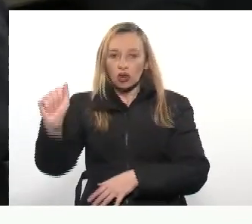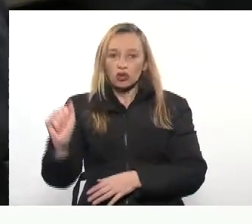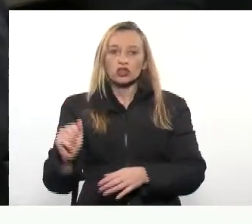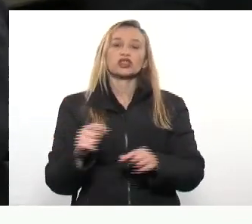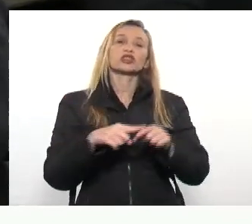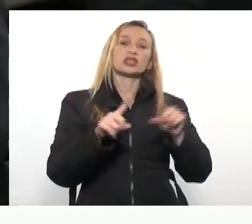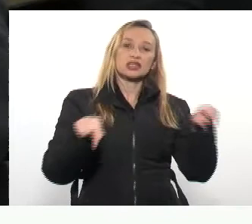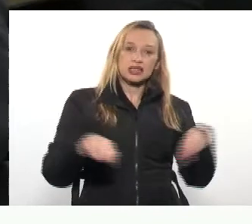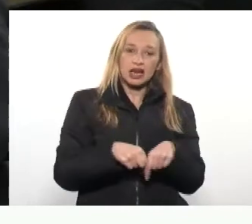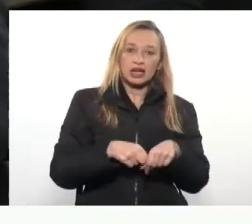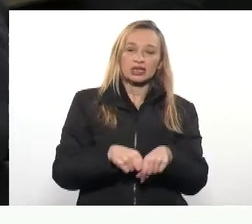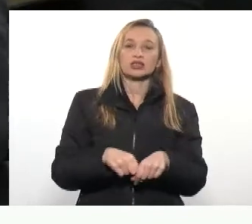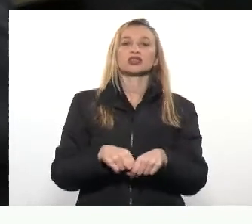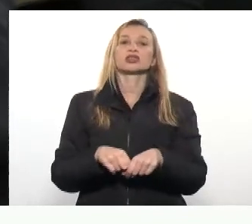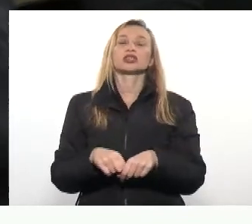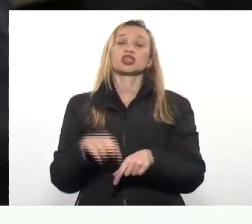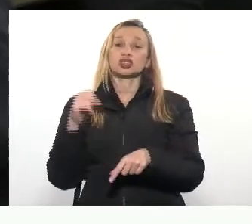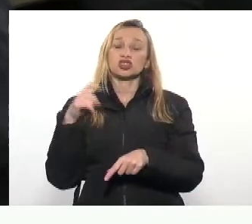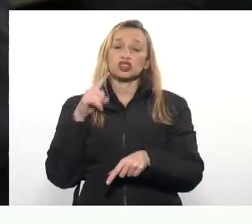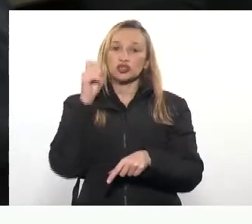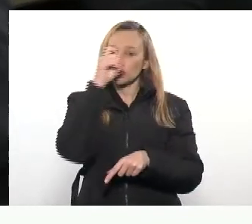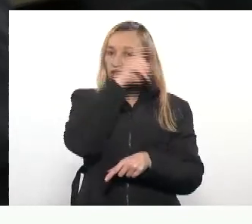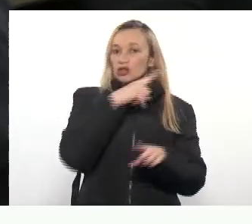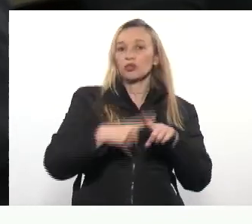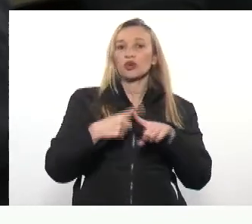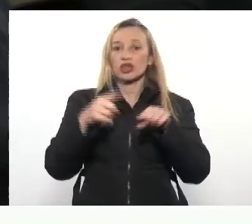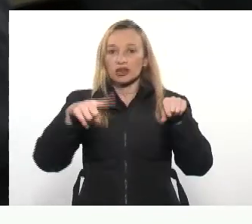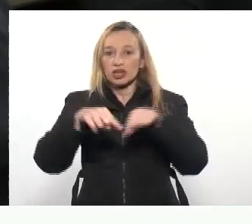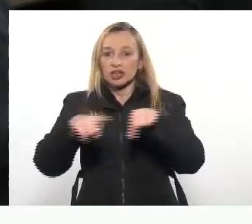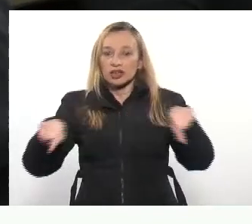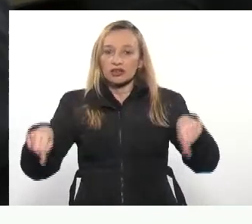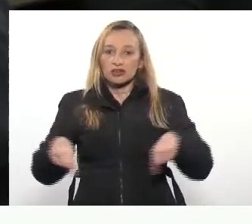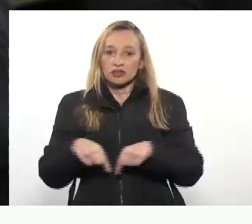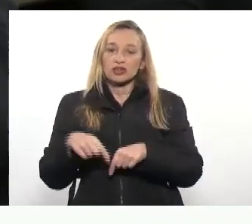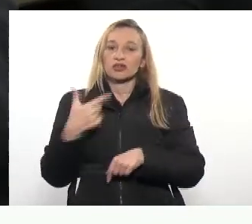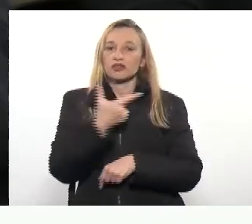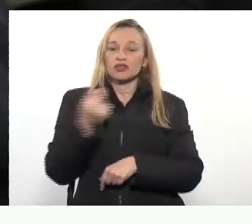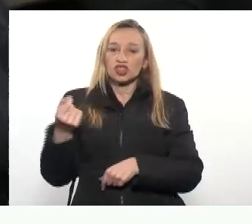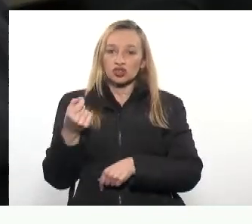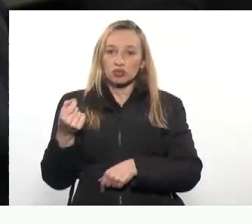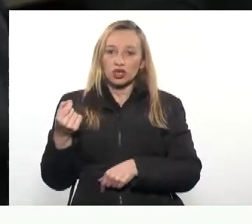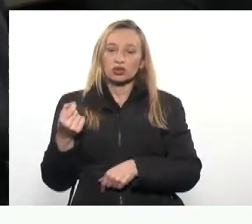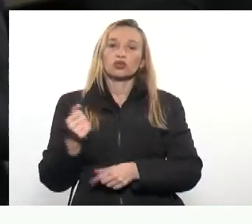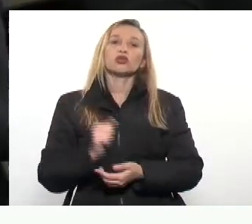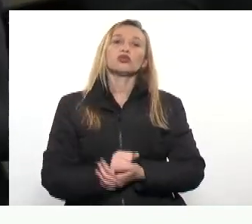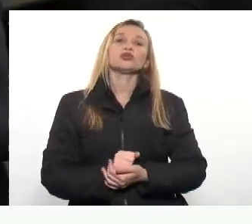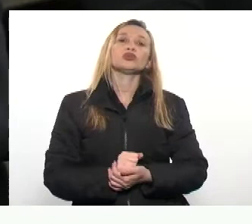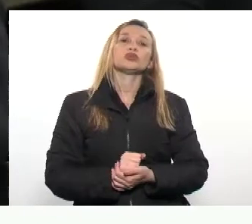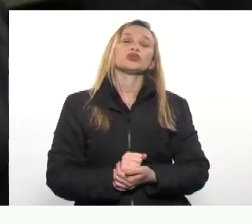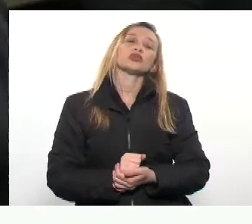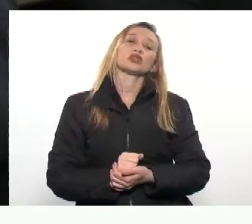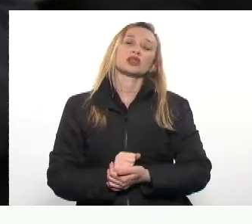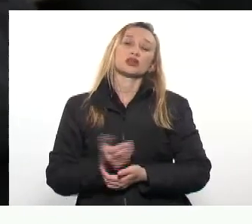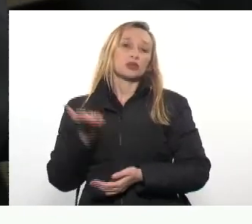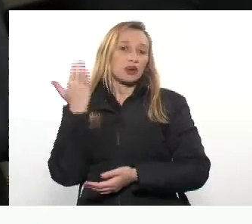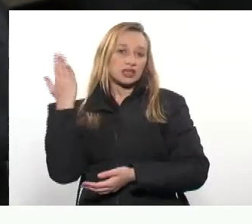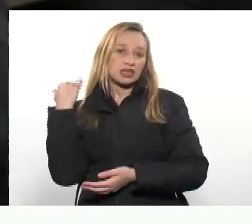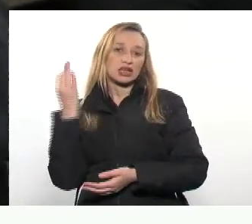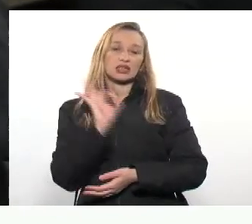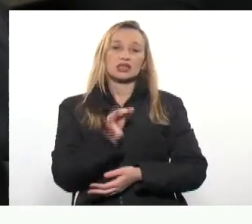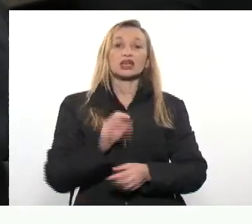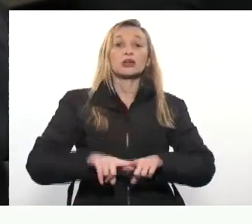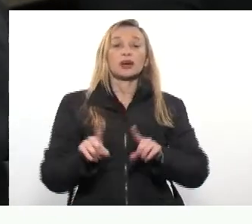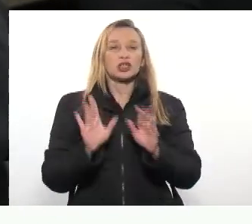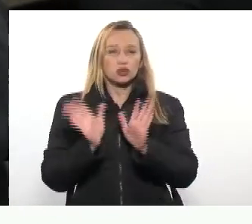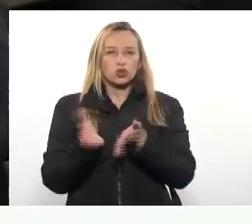salas, isso é mais crítico, evidente, porque 20 metros cúbicos é um número que no passado foi considerado adequado, mas a gente entende que a